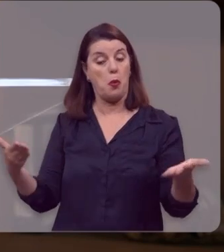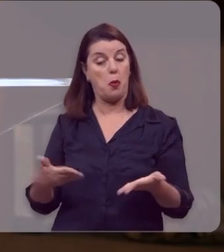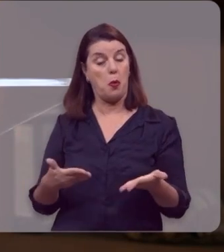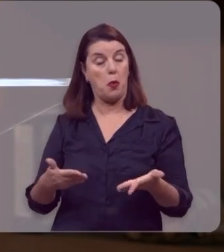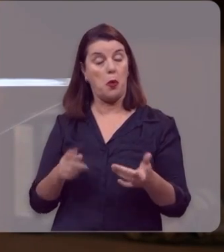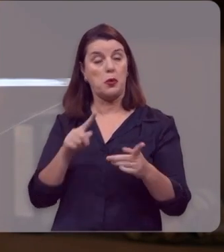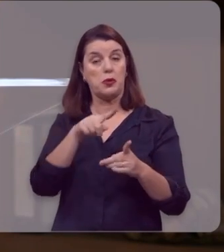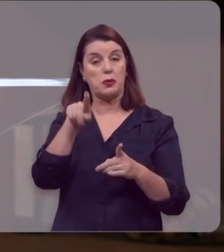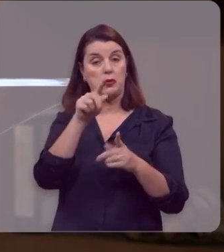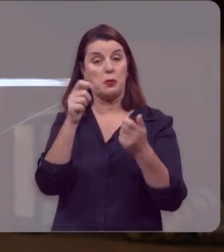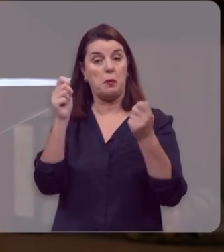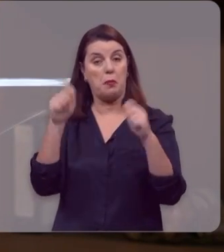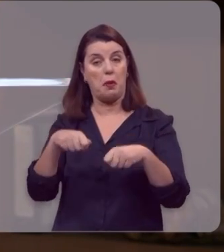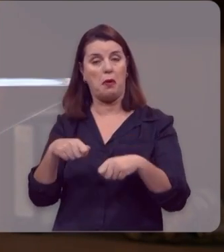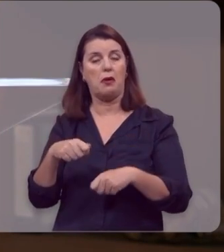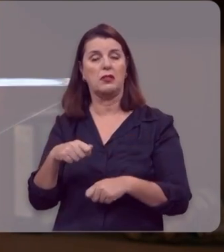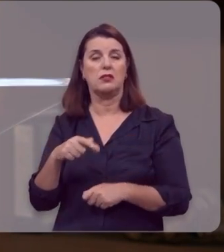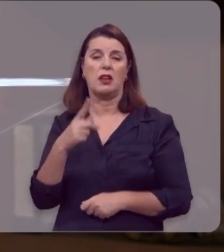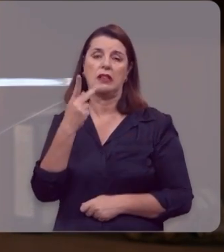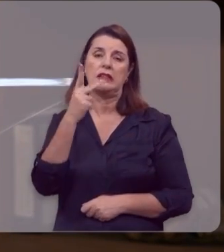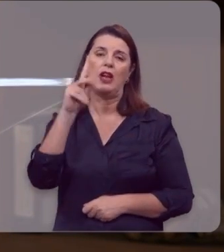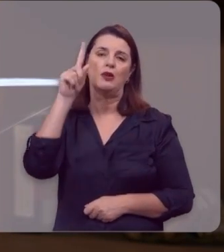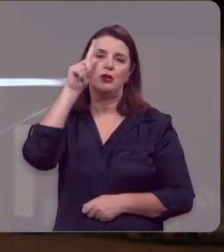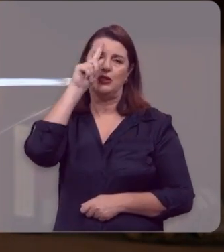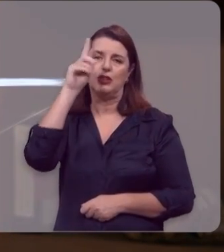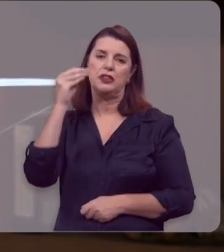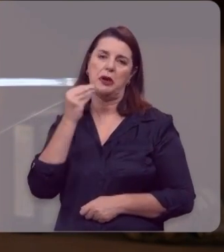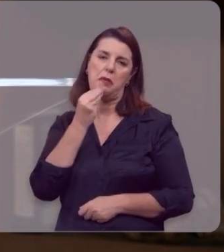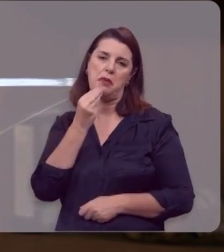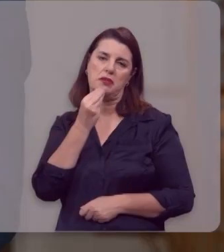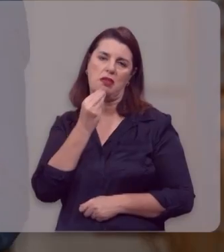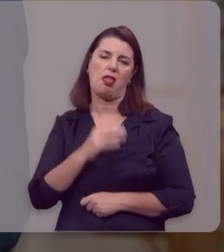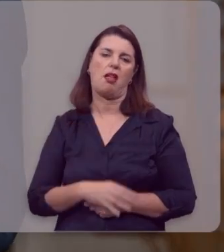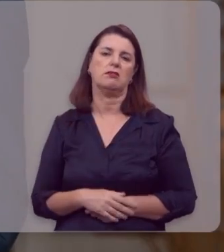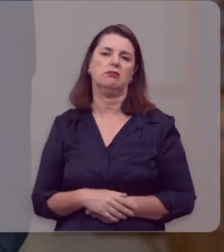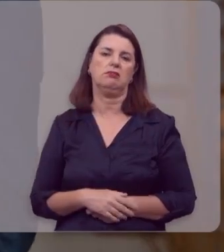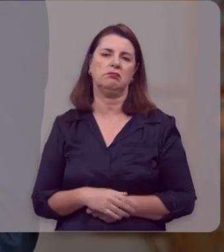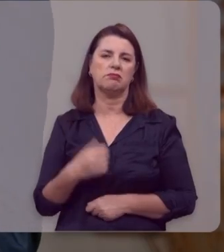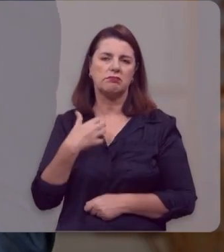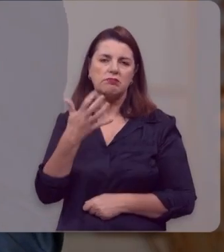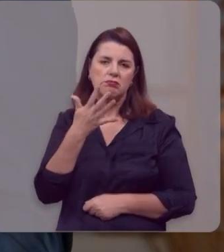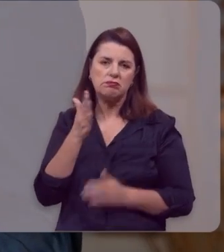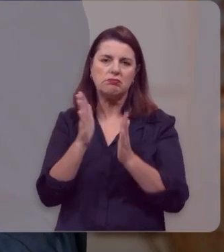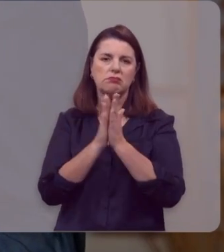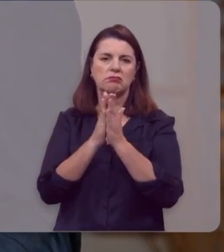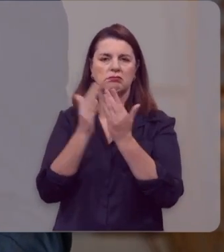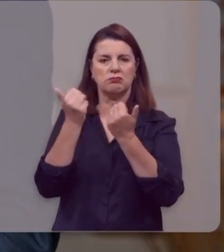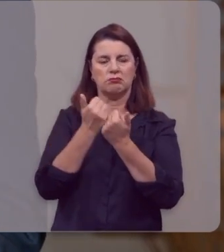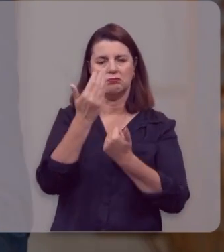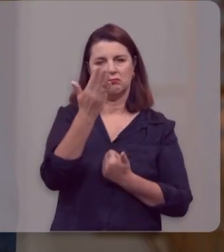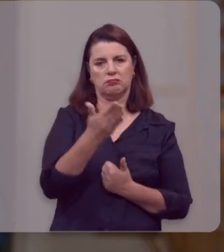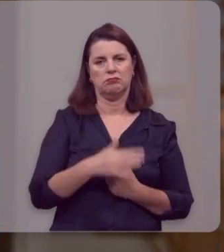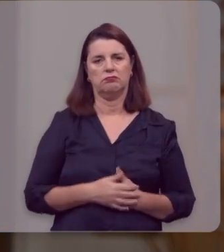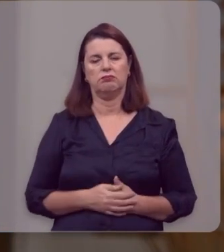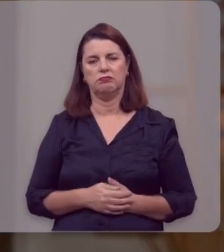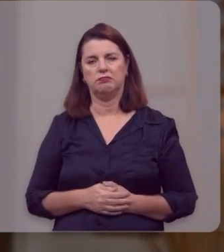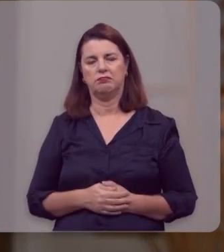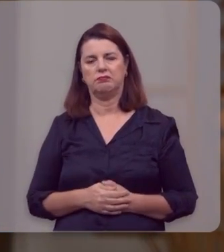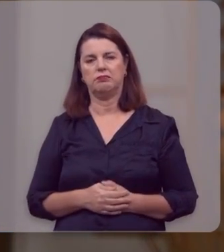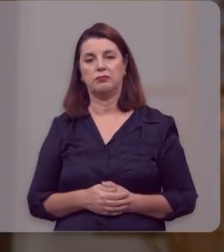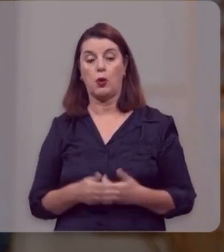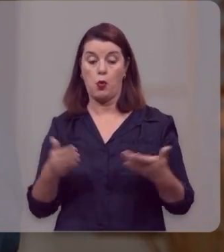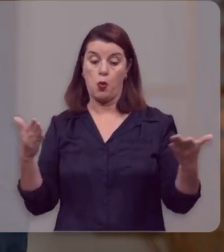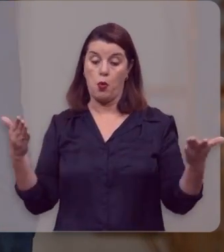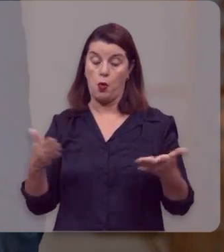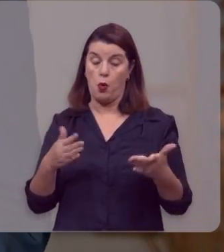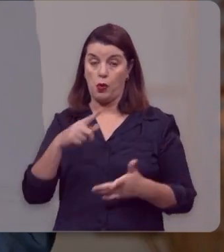o seu dia, hoje pode ser a sua oportunidade. Eu quero orar com você e hoje